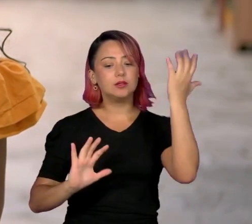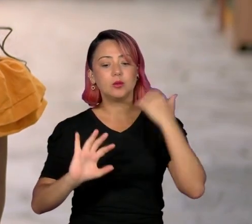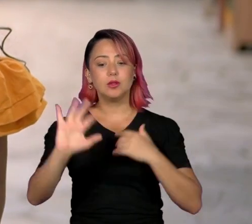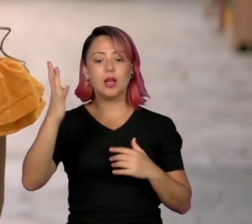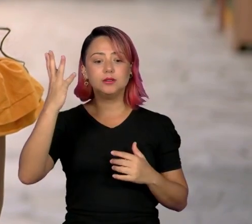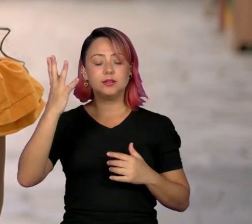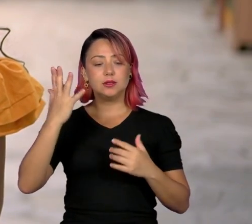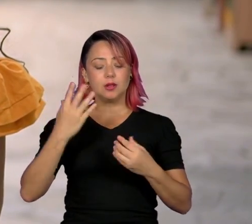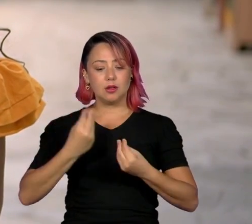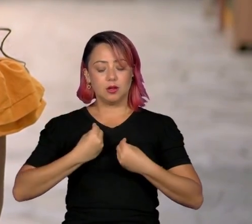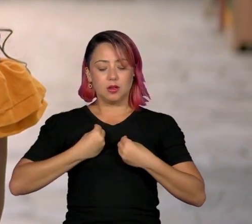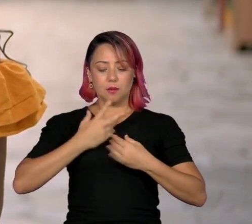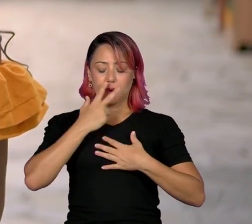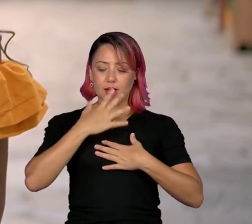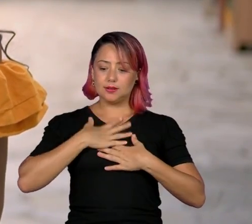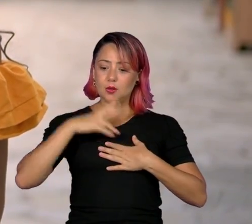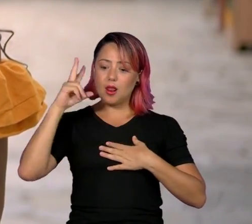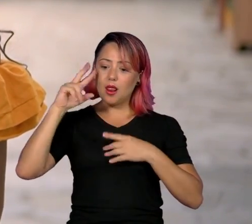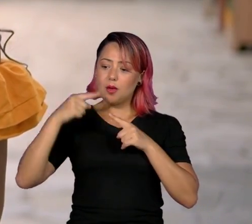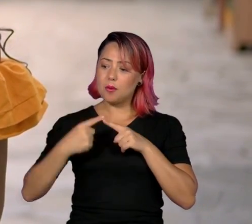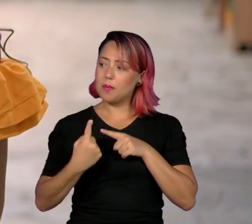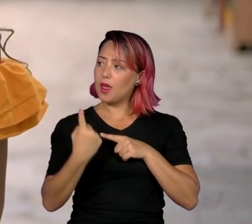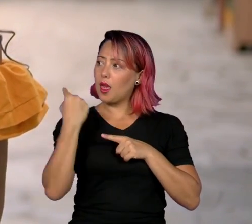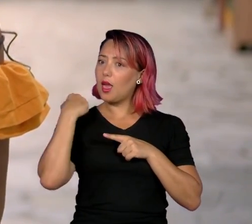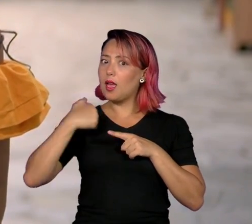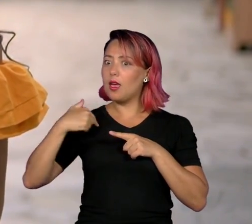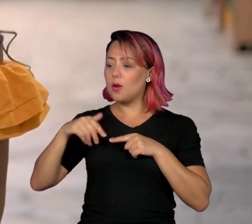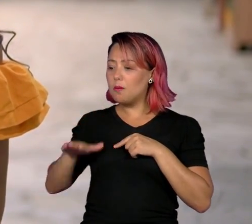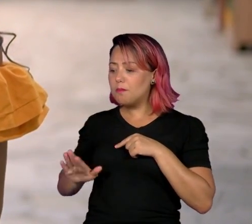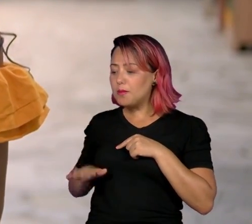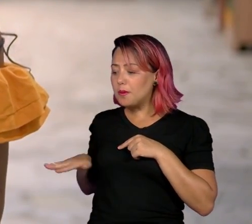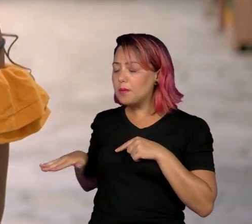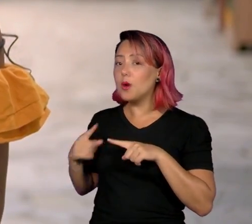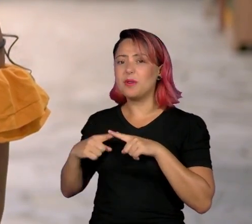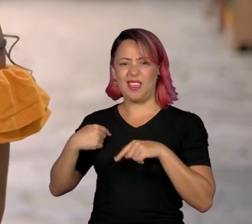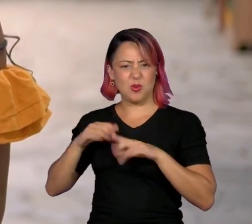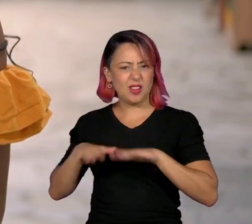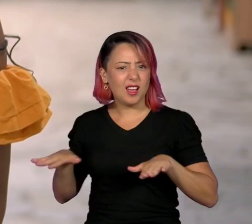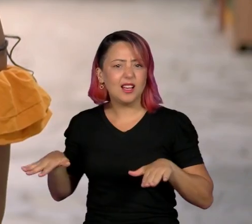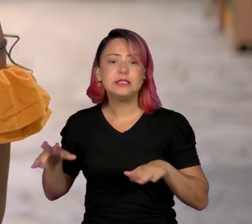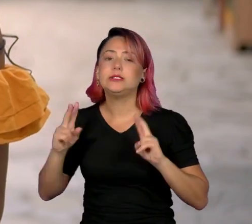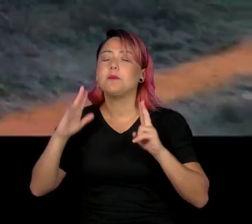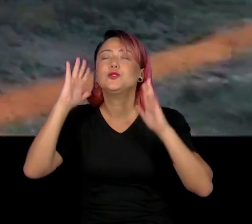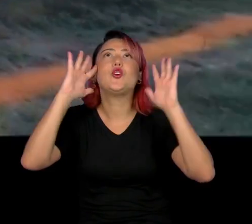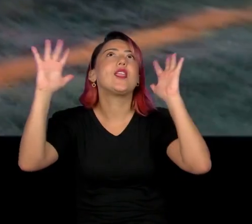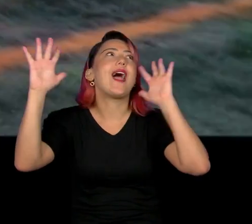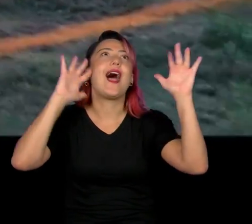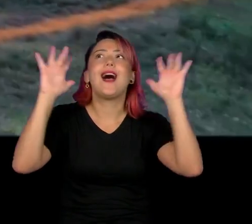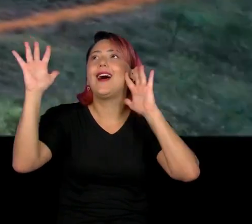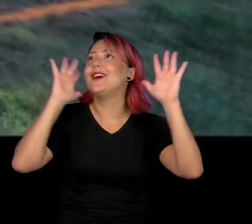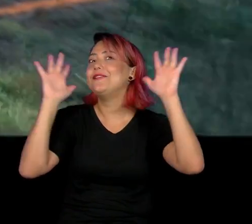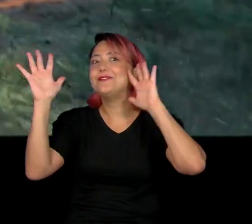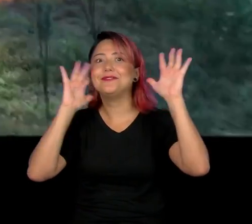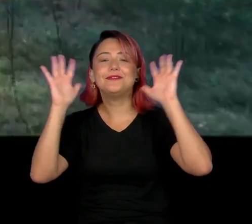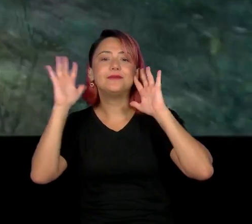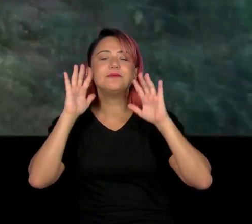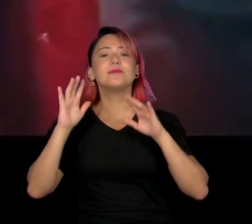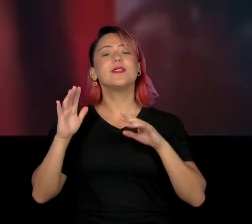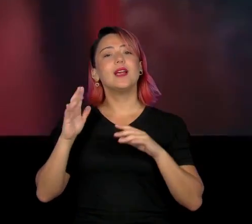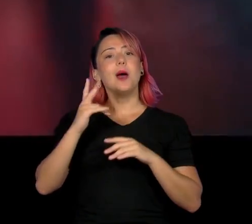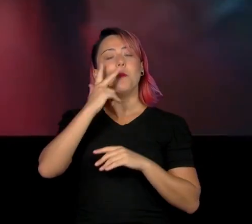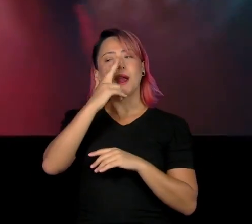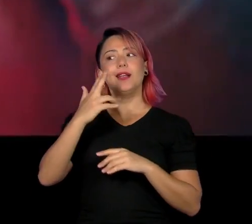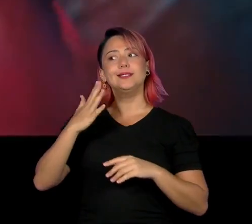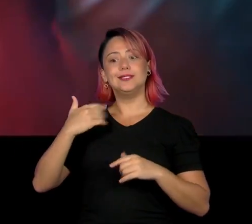criança. Que ela que projetou tudo isso pra mim, porque eu era uma criança muito imaginativa, eu era uma criança muito sonhadora. Ela tá lá em algum lugar no